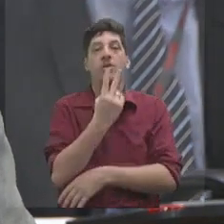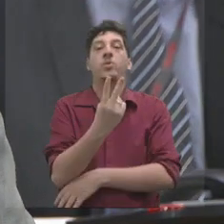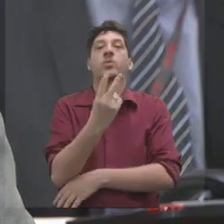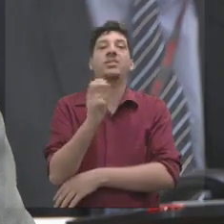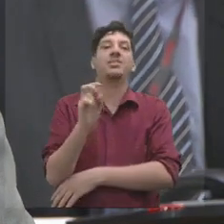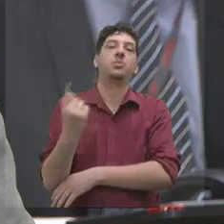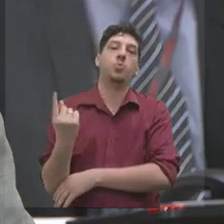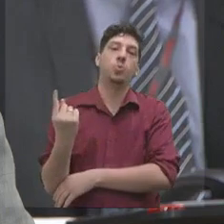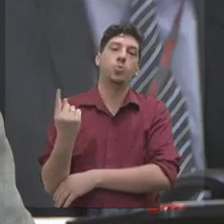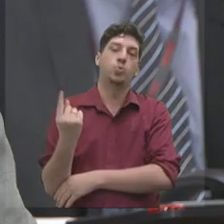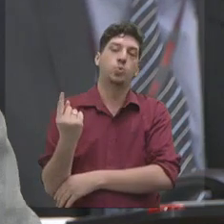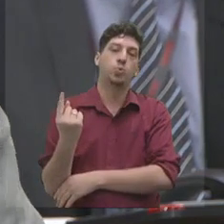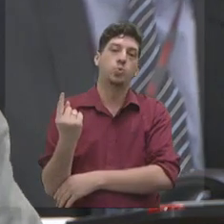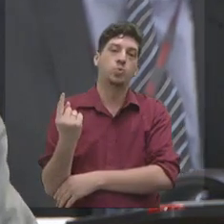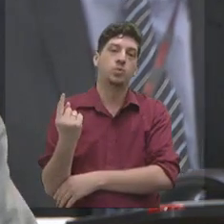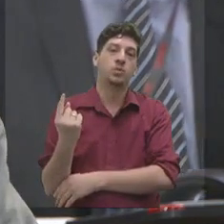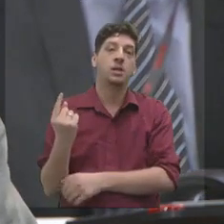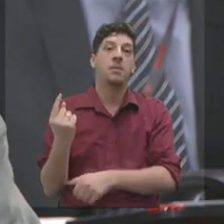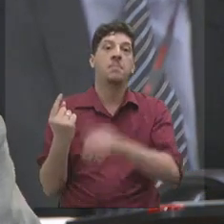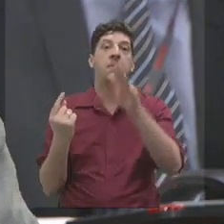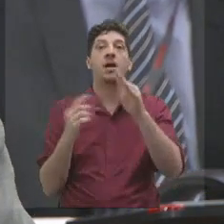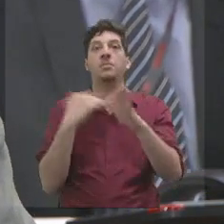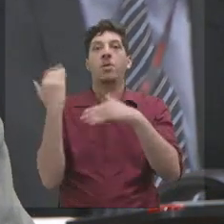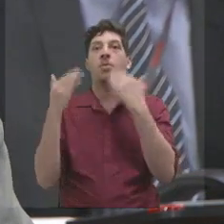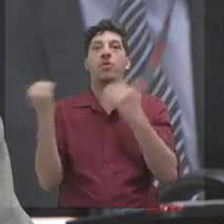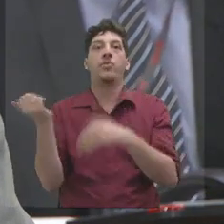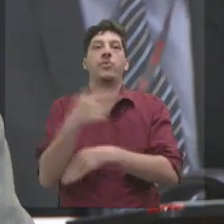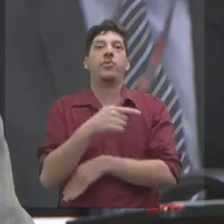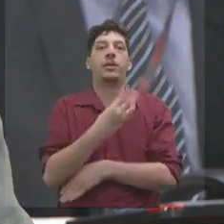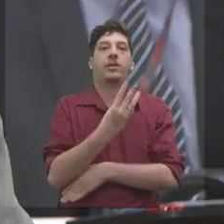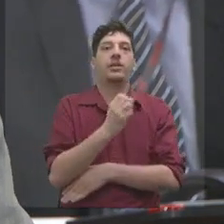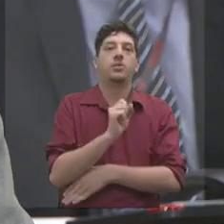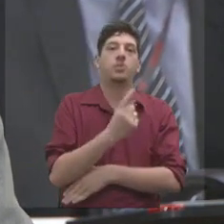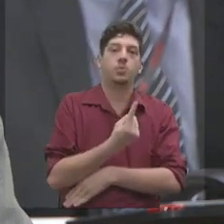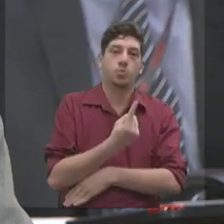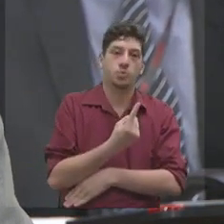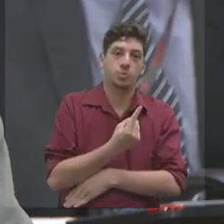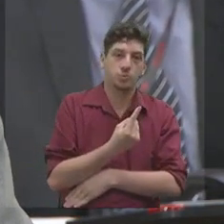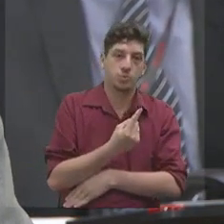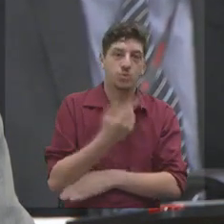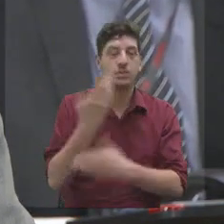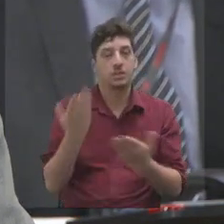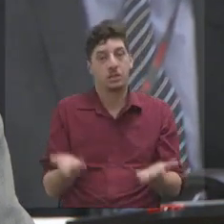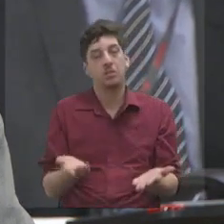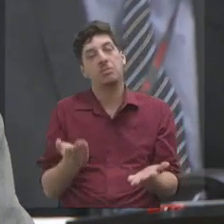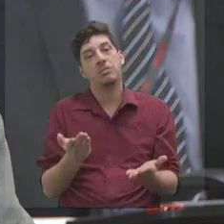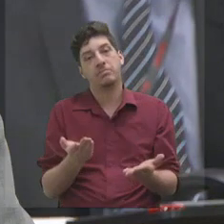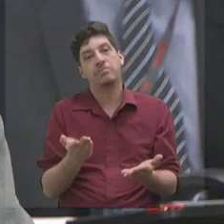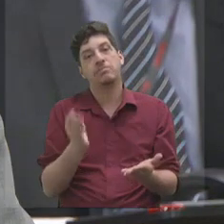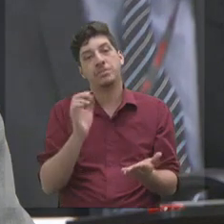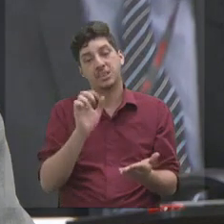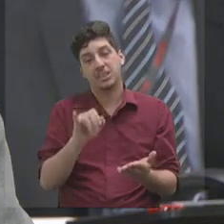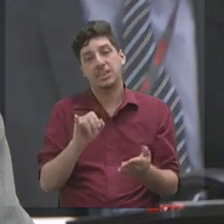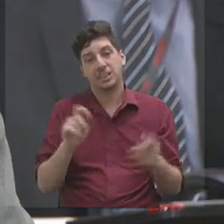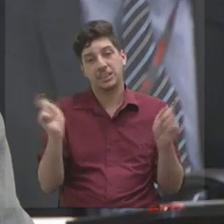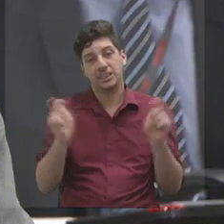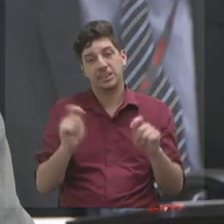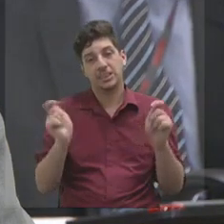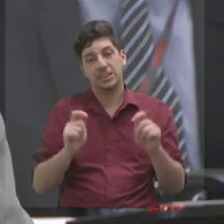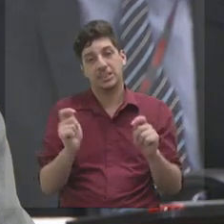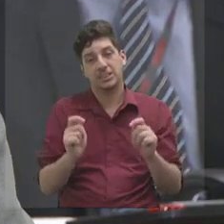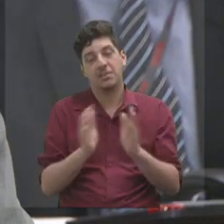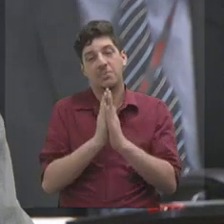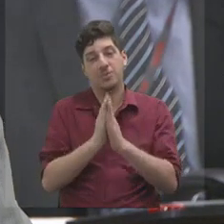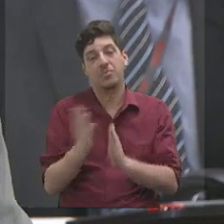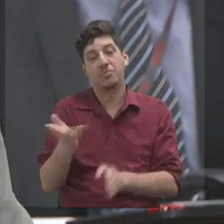tem tido mais morte do que é 381 Então realmente se puder da celeridade